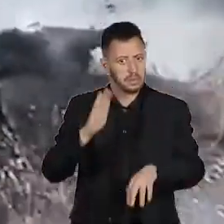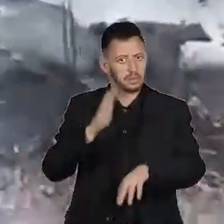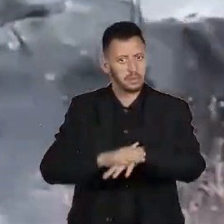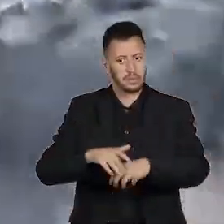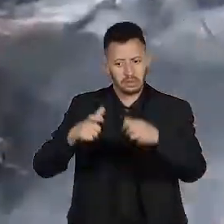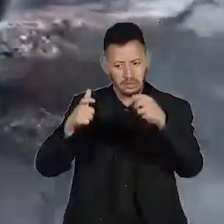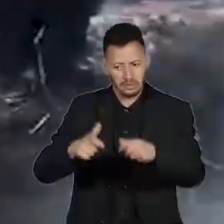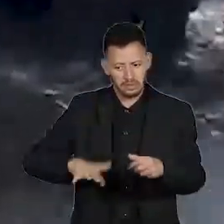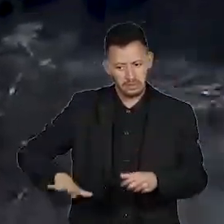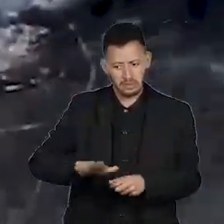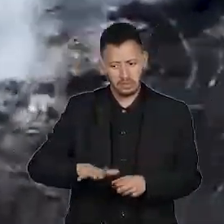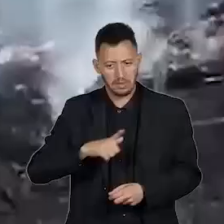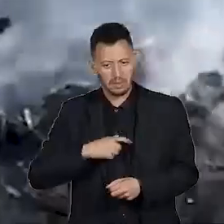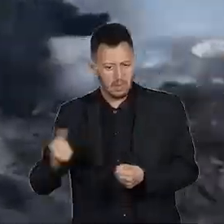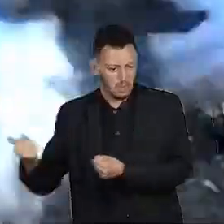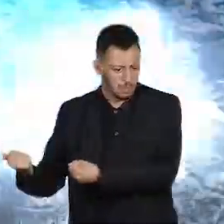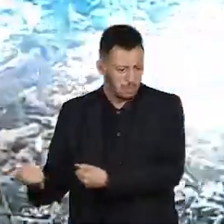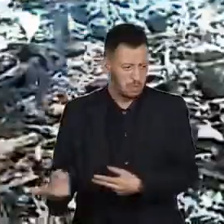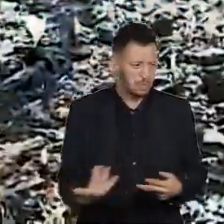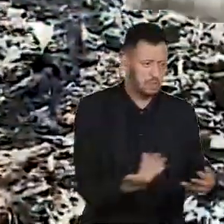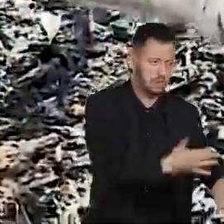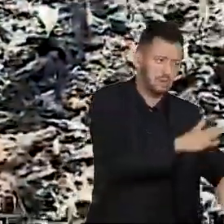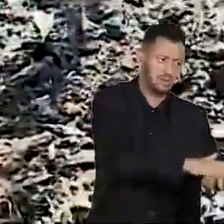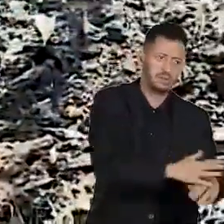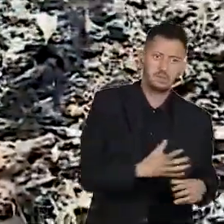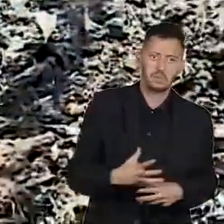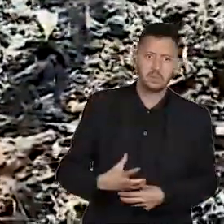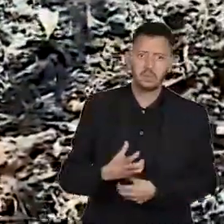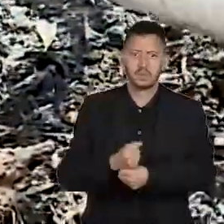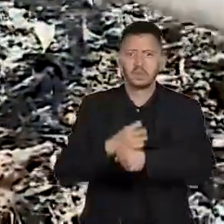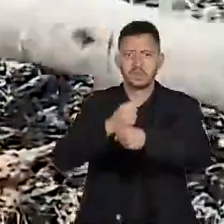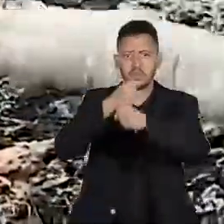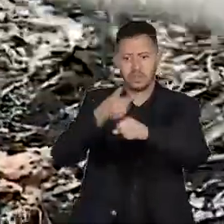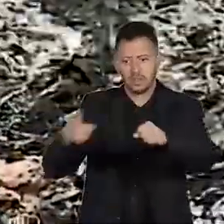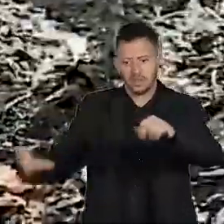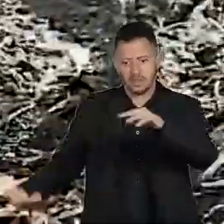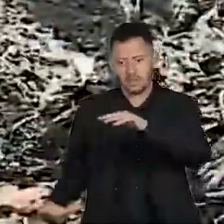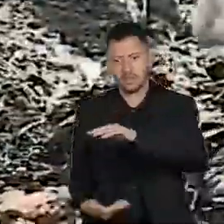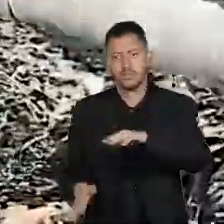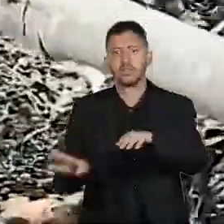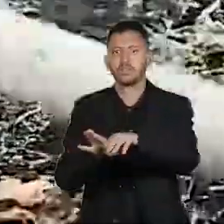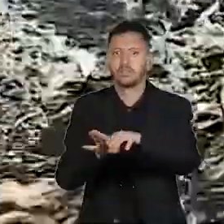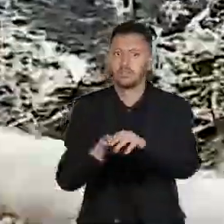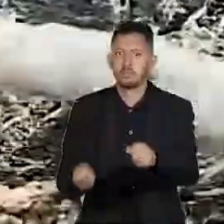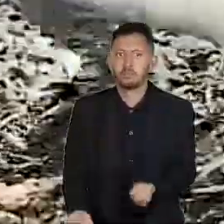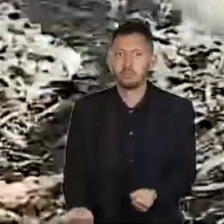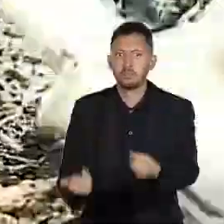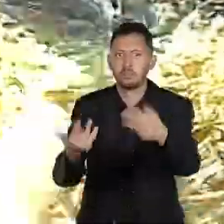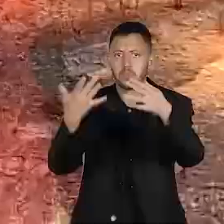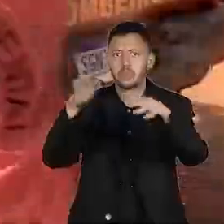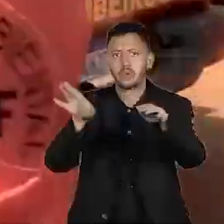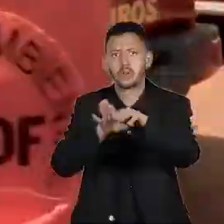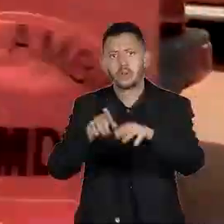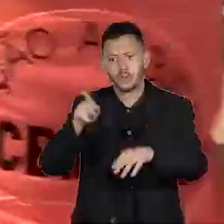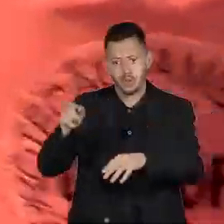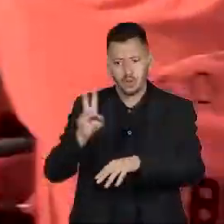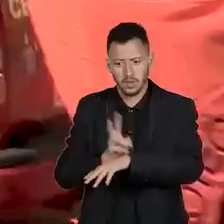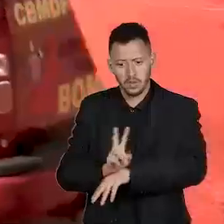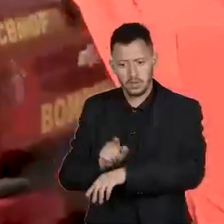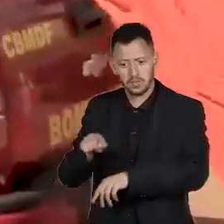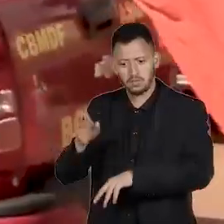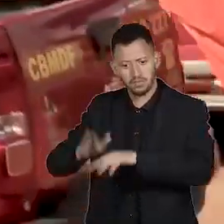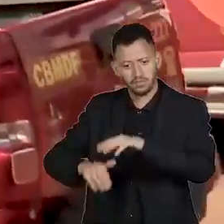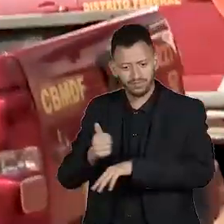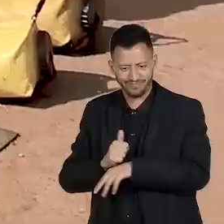incêndio se tornou subterrâneo e consome o material combustível acumulado embaixo da terra, assim como a vigilância